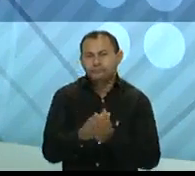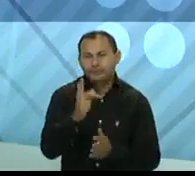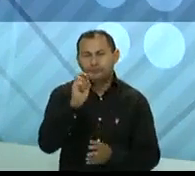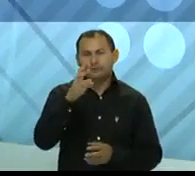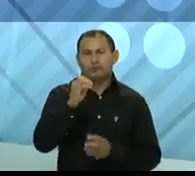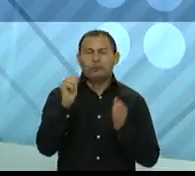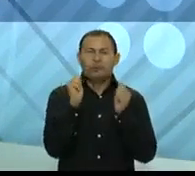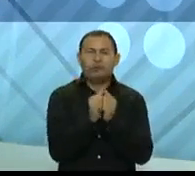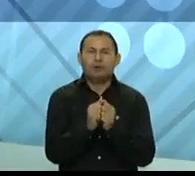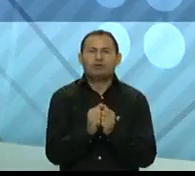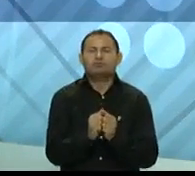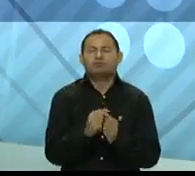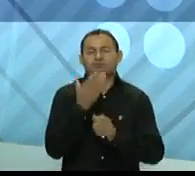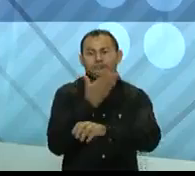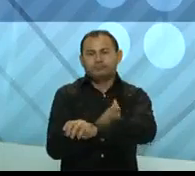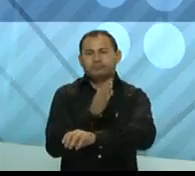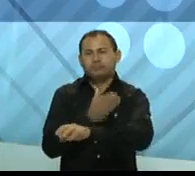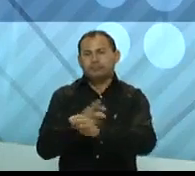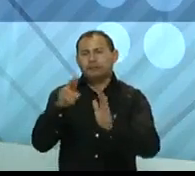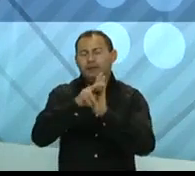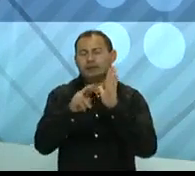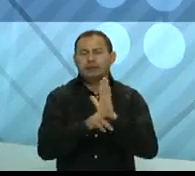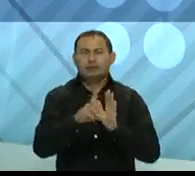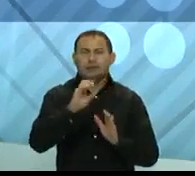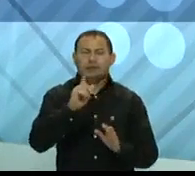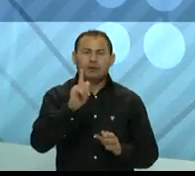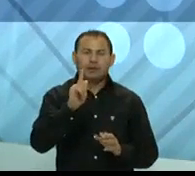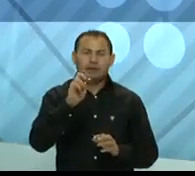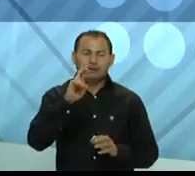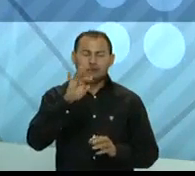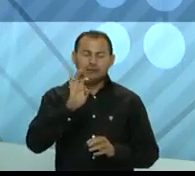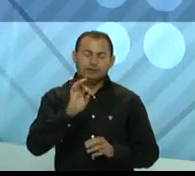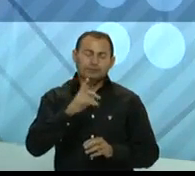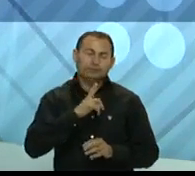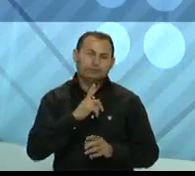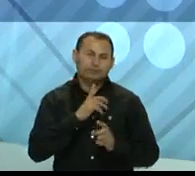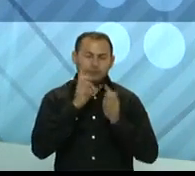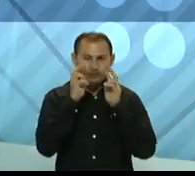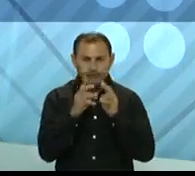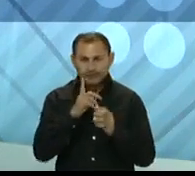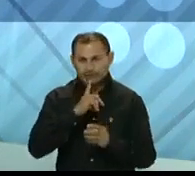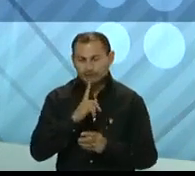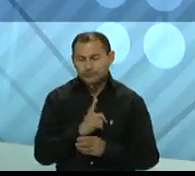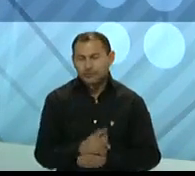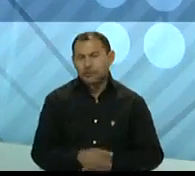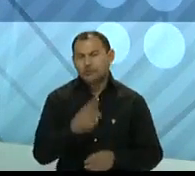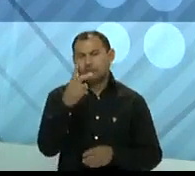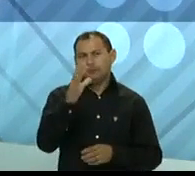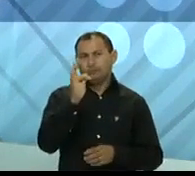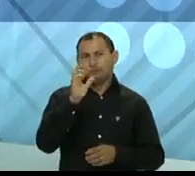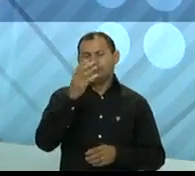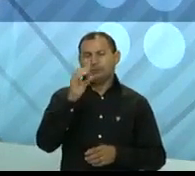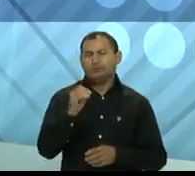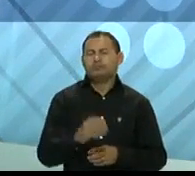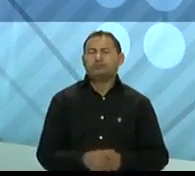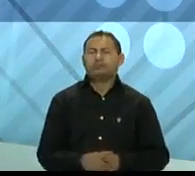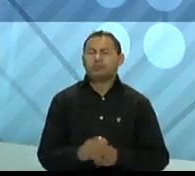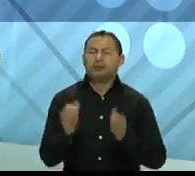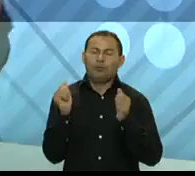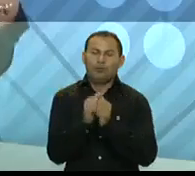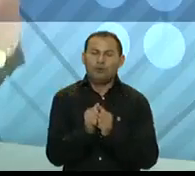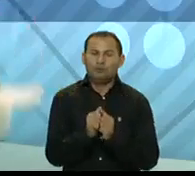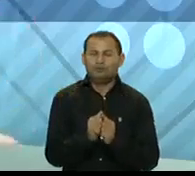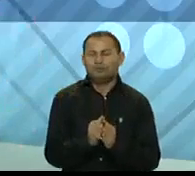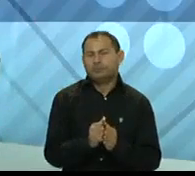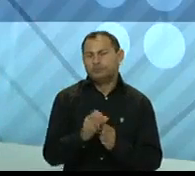função composta e aplicar a regra do logaritmo. Então, a gente identifica que existem ali duas funções, que elas são compostas,